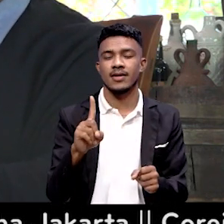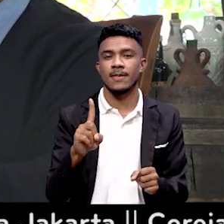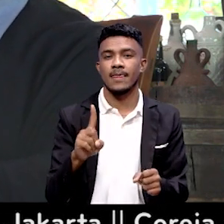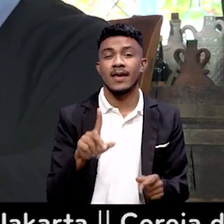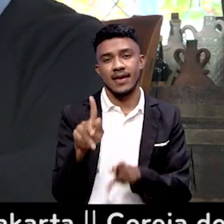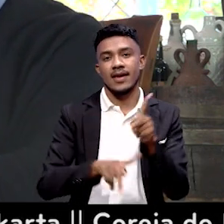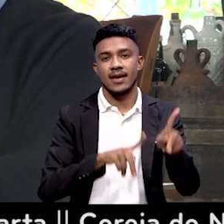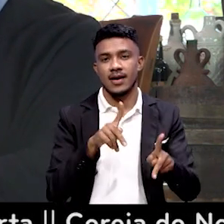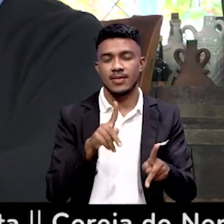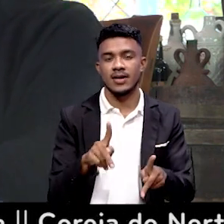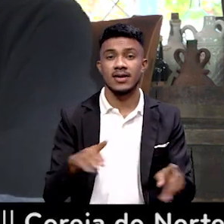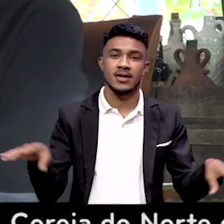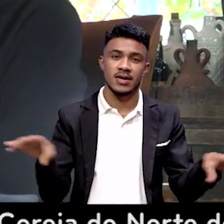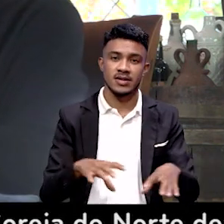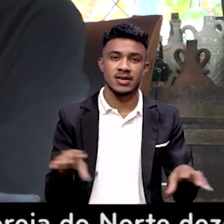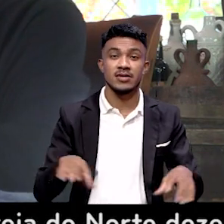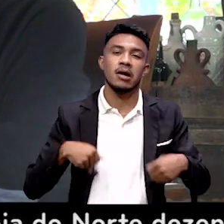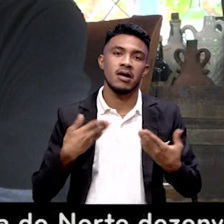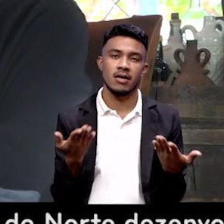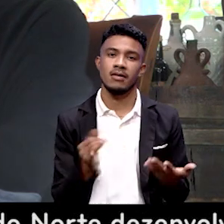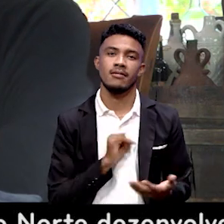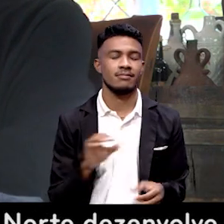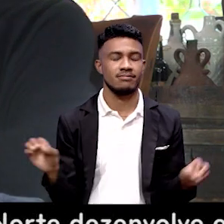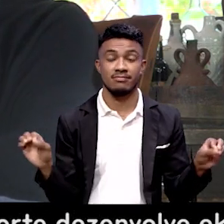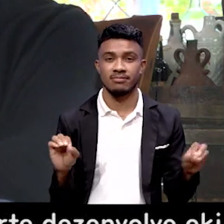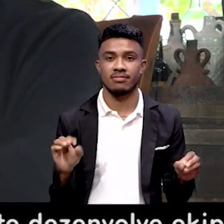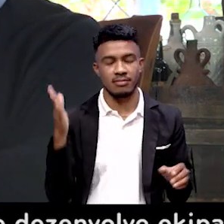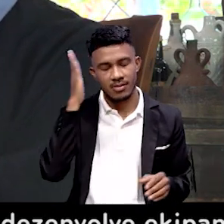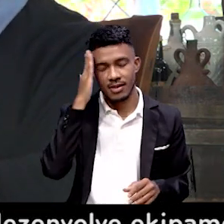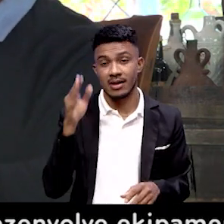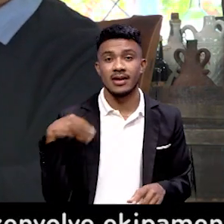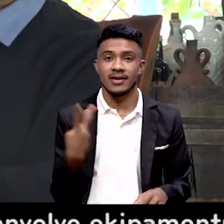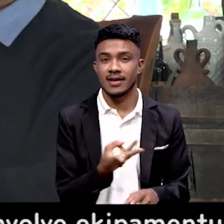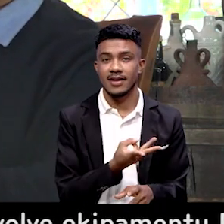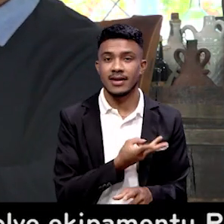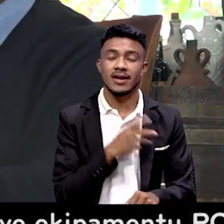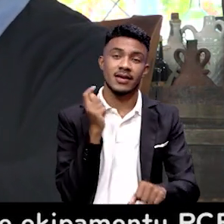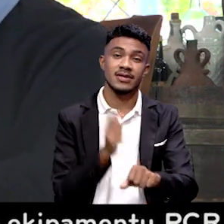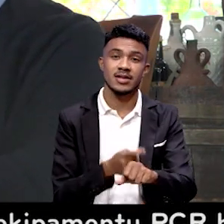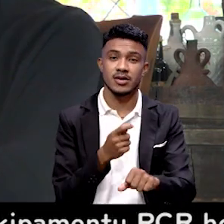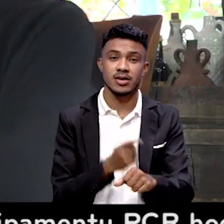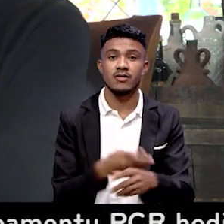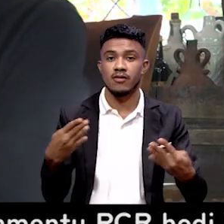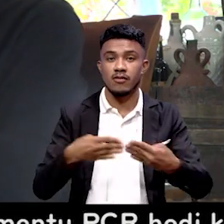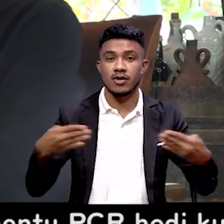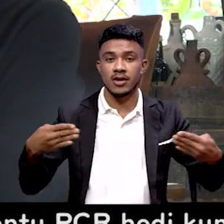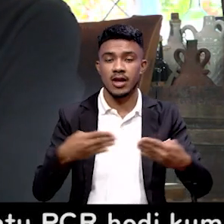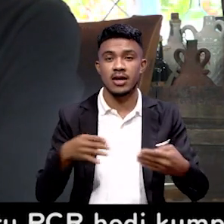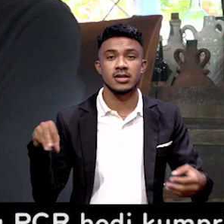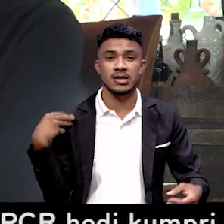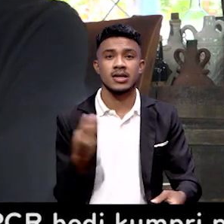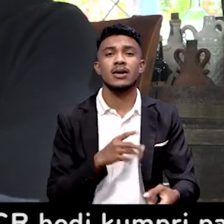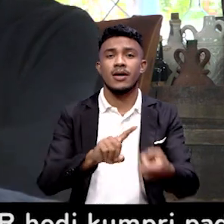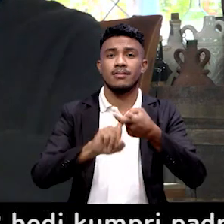autoridade, nem visão, não a tem. Se está na situação fronteira, se mete em